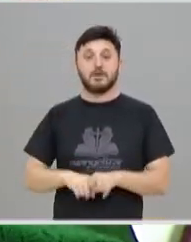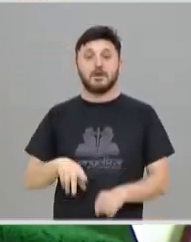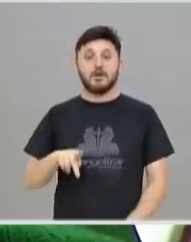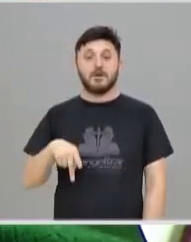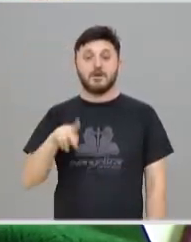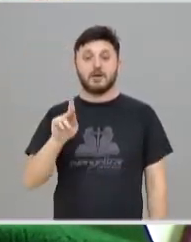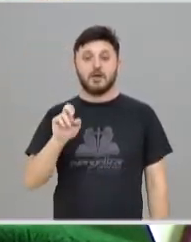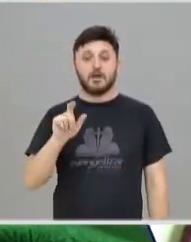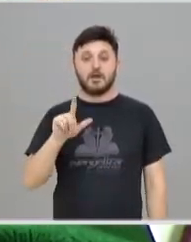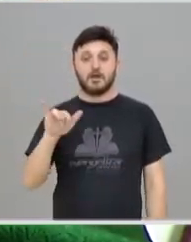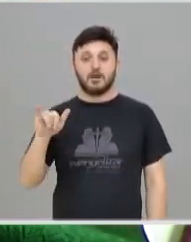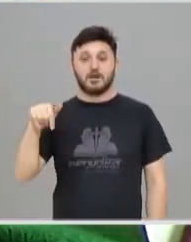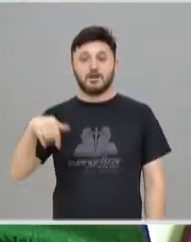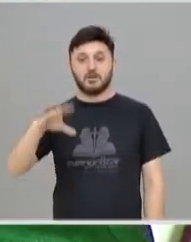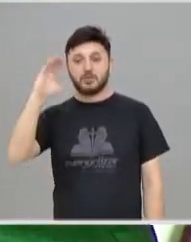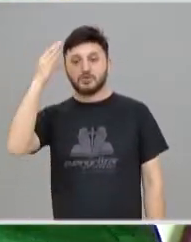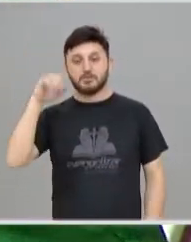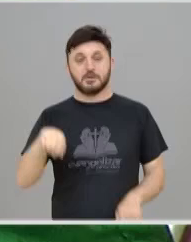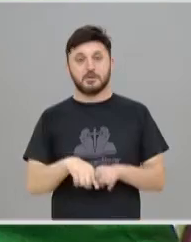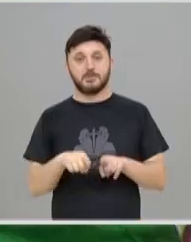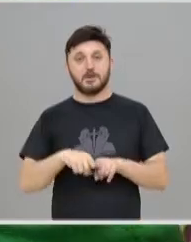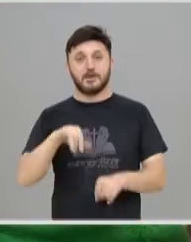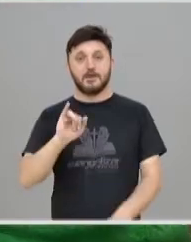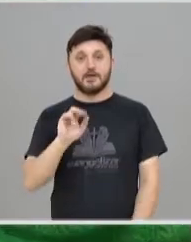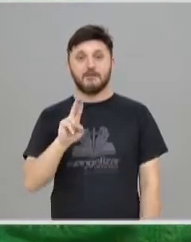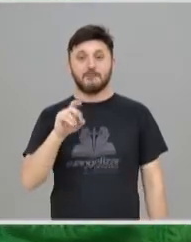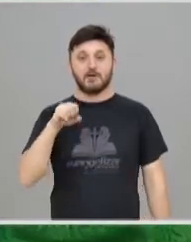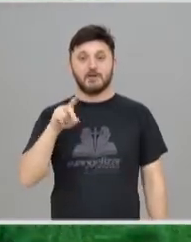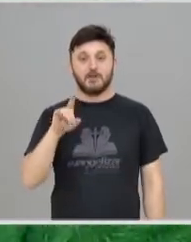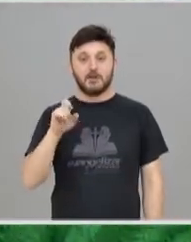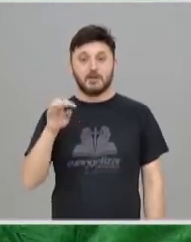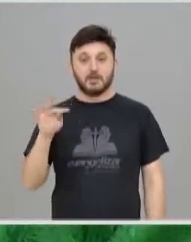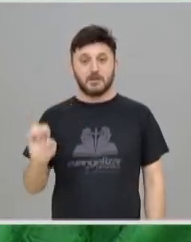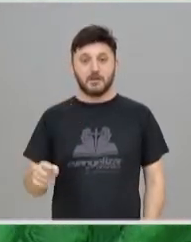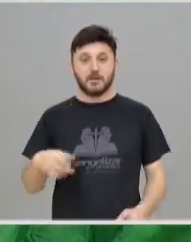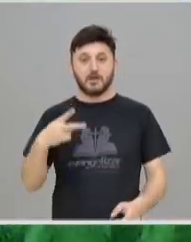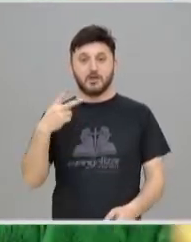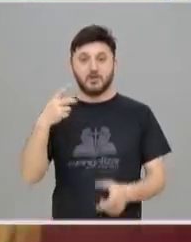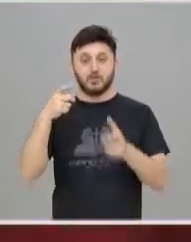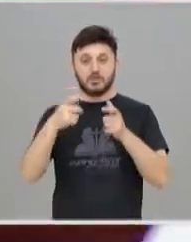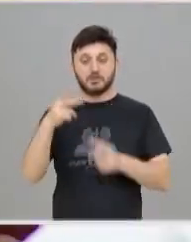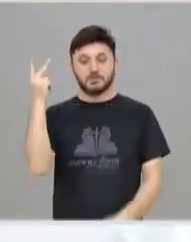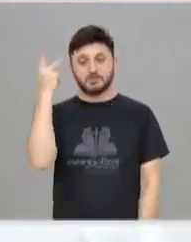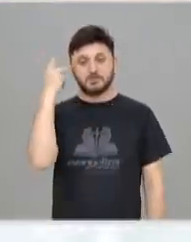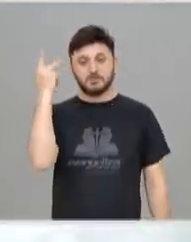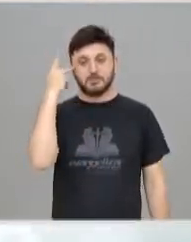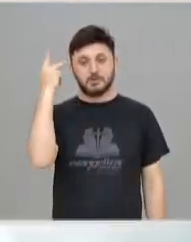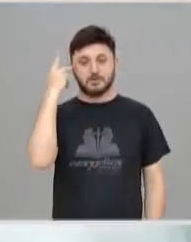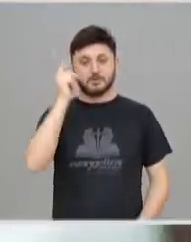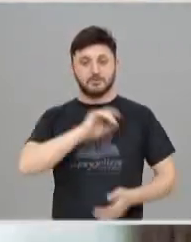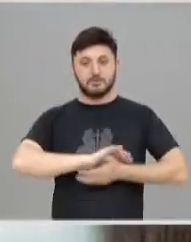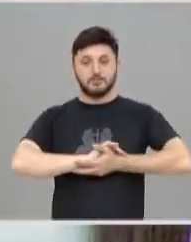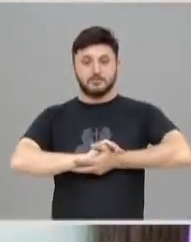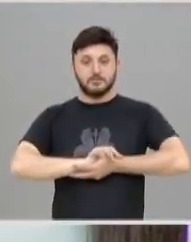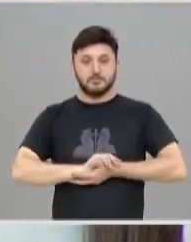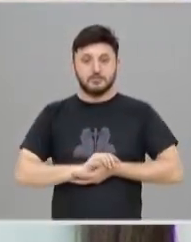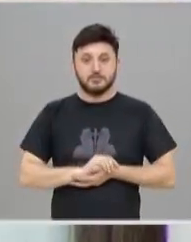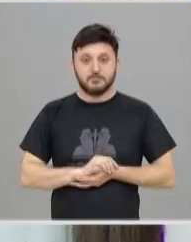Curitiba. Ivandete Américo da Silva, de Três Alianças, São Paulo.